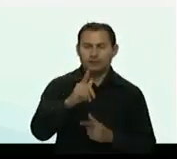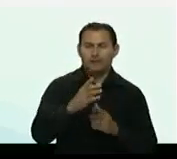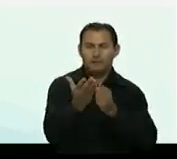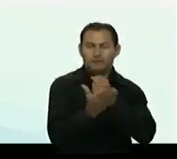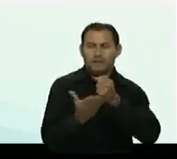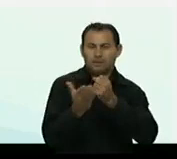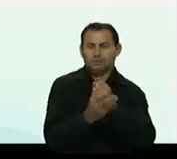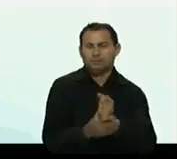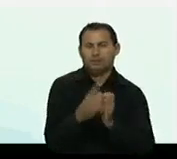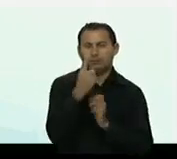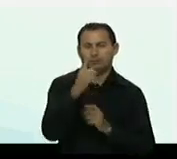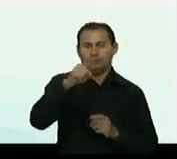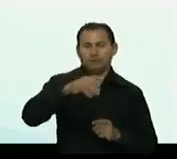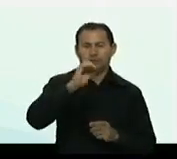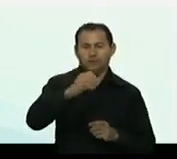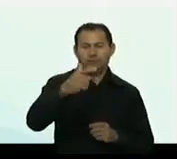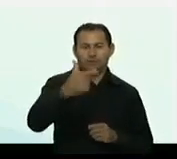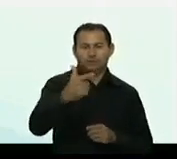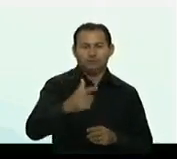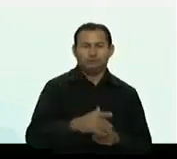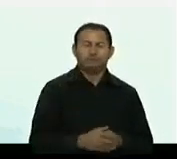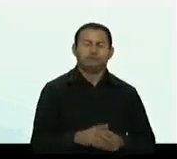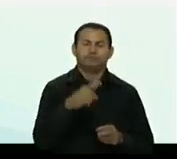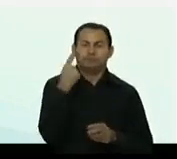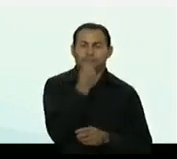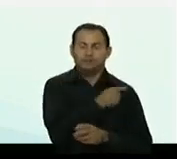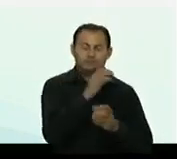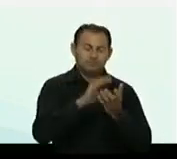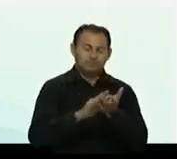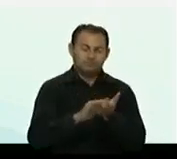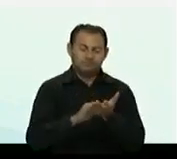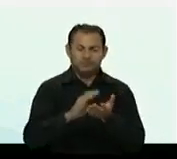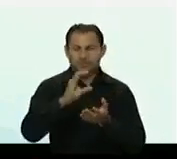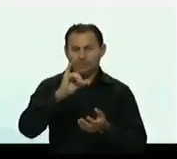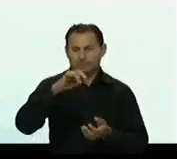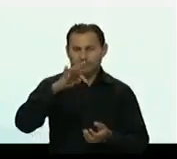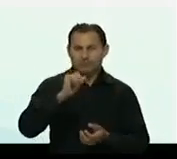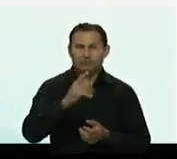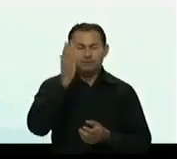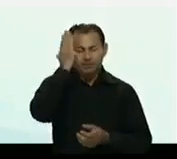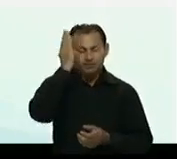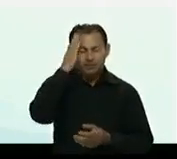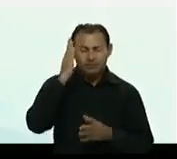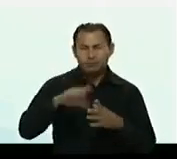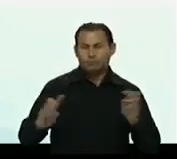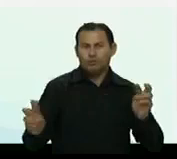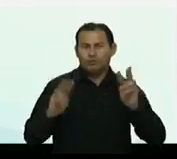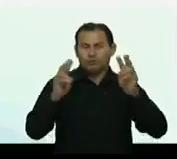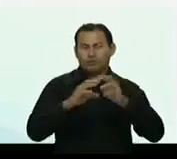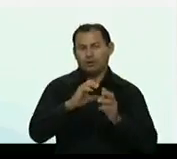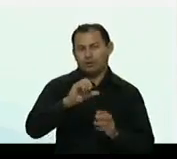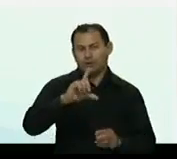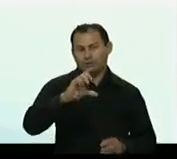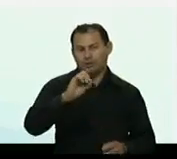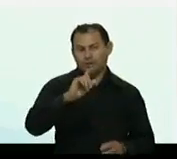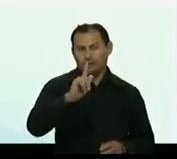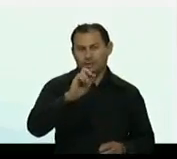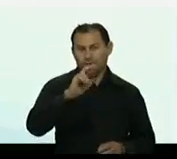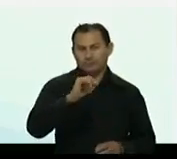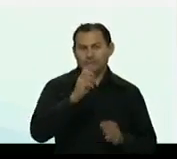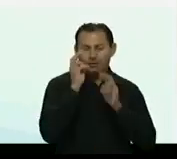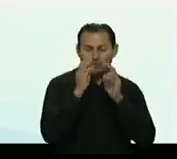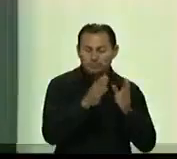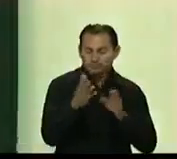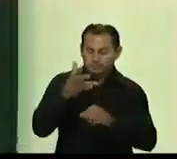da base, que é 1,022. A partir disso, usando a calculadora científica, nós conseguimos determinar o valor desses logaritmos. Acompanhe na câmera de